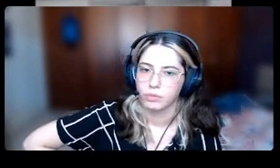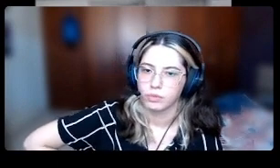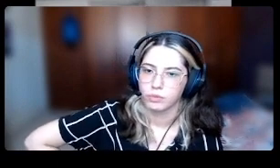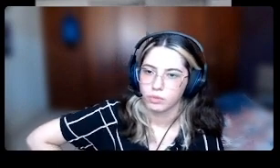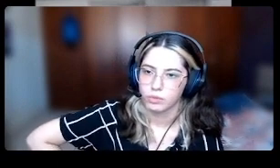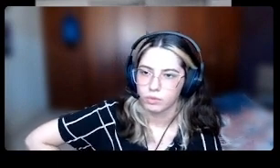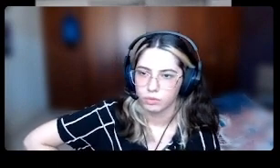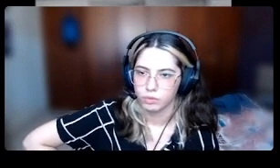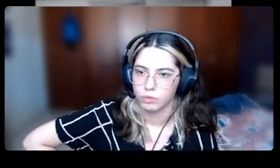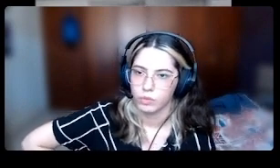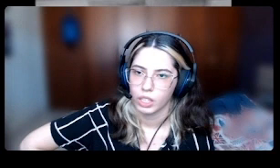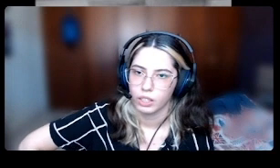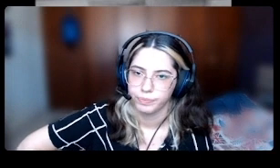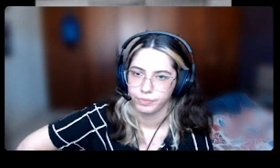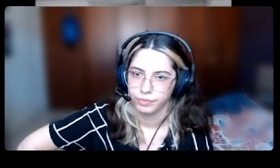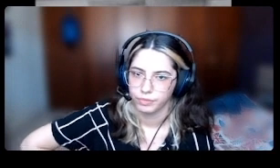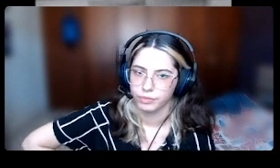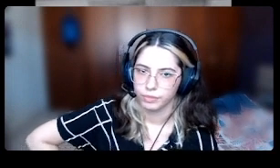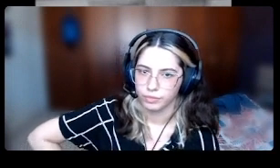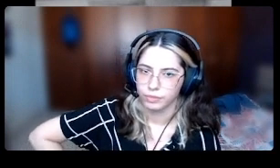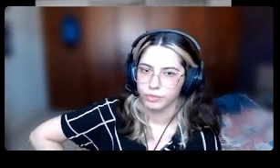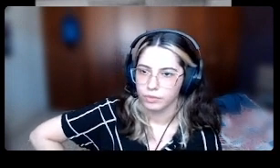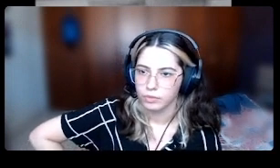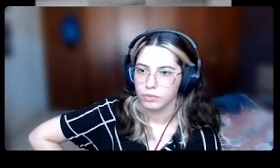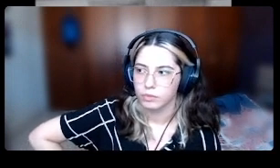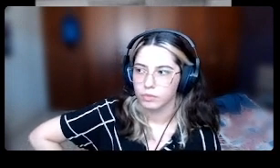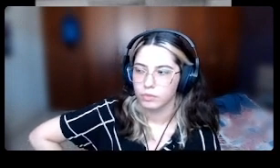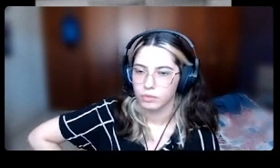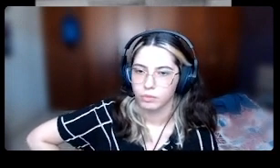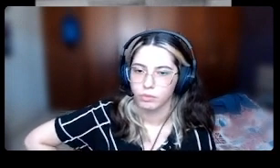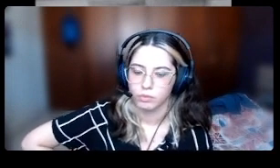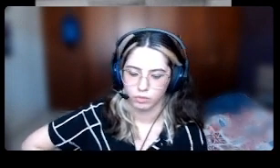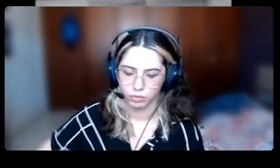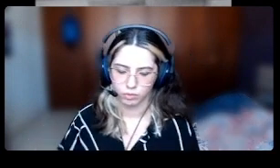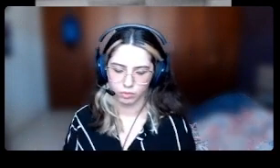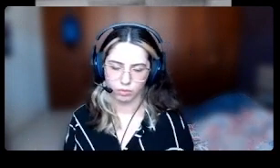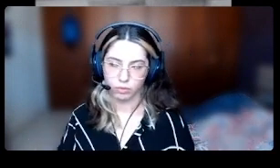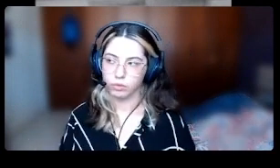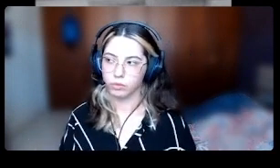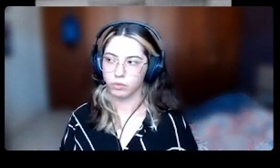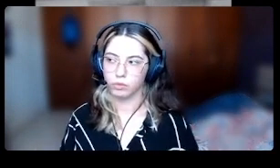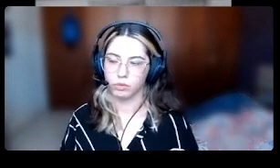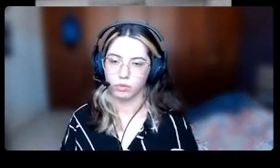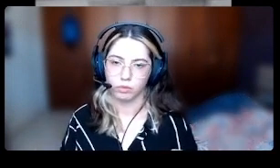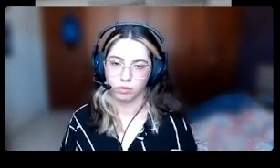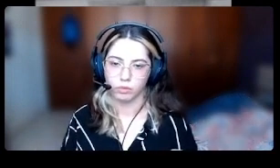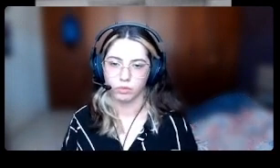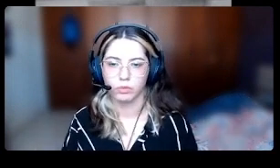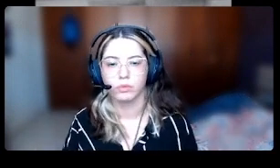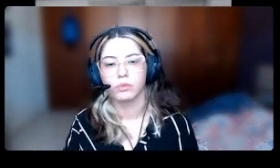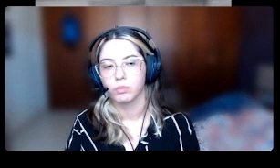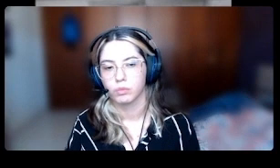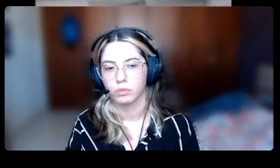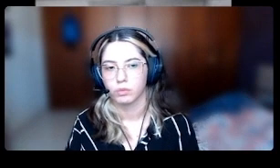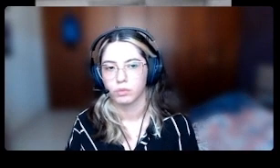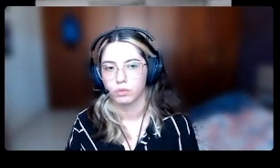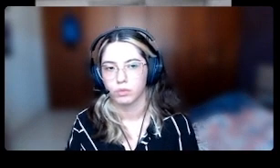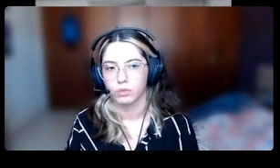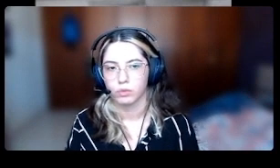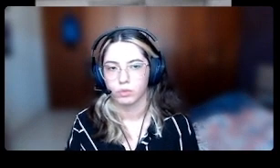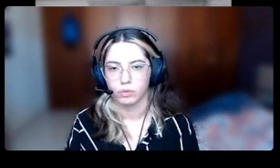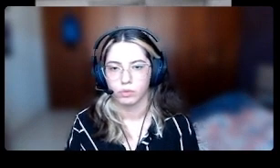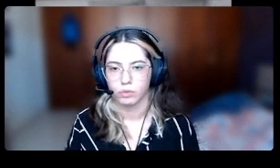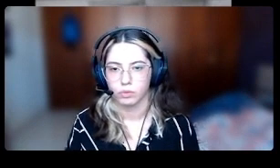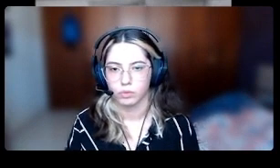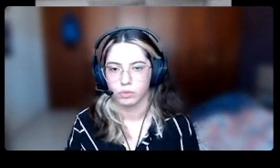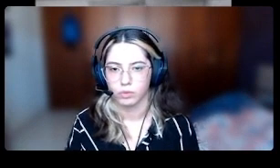resultados usaram a análise ANOVA multivariada nas tabelas 6 e 7, com os parâmetros para avaliação das hipóteses de igualdade entre os desvios padrões,